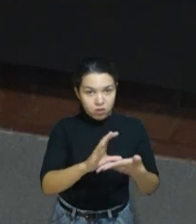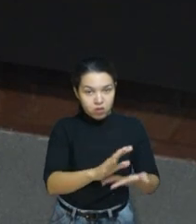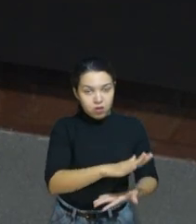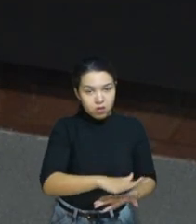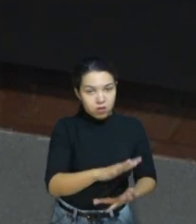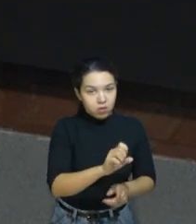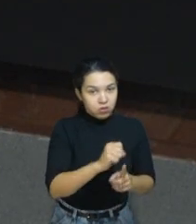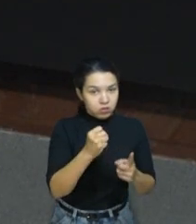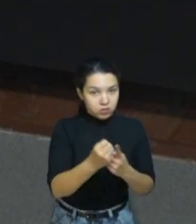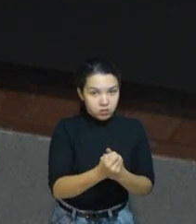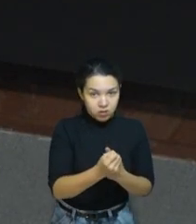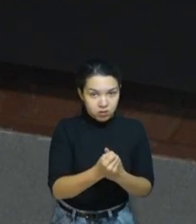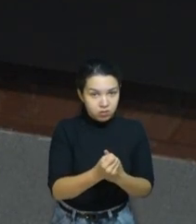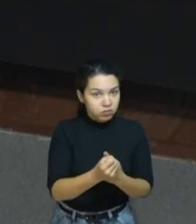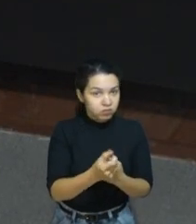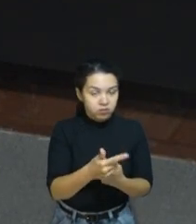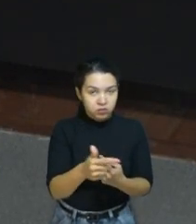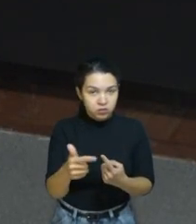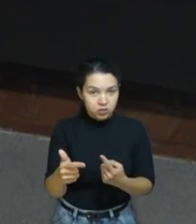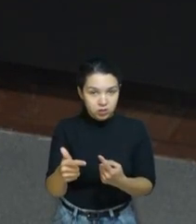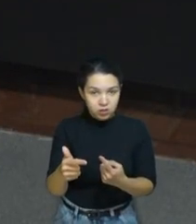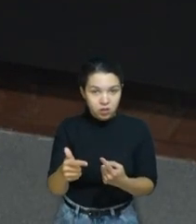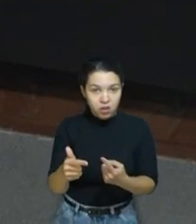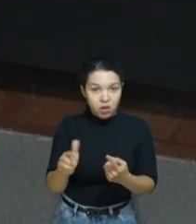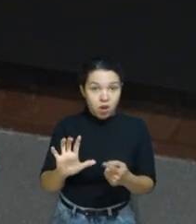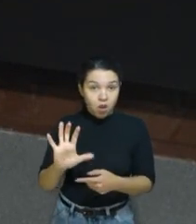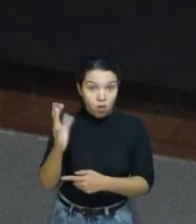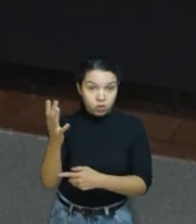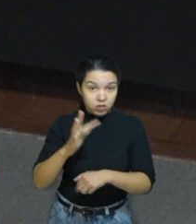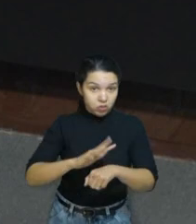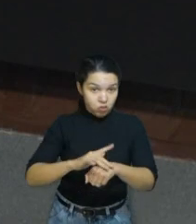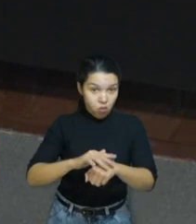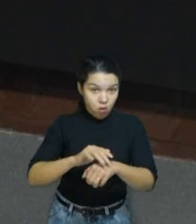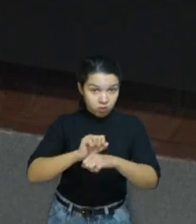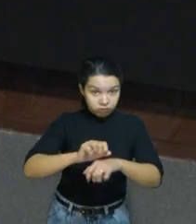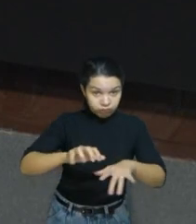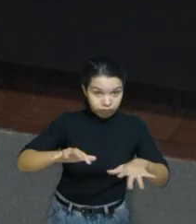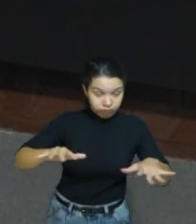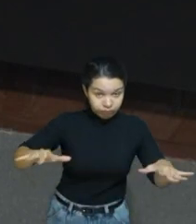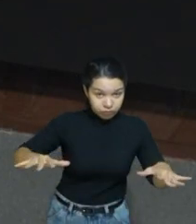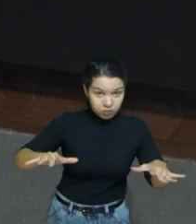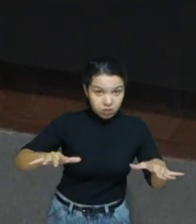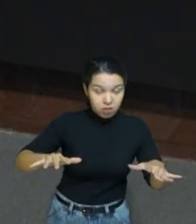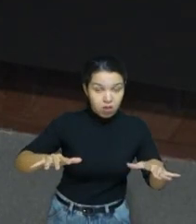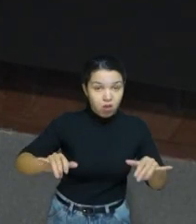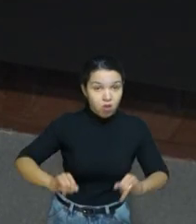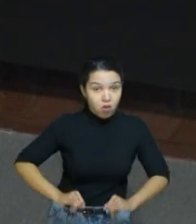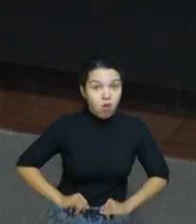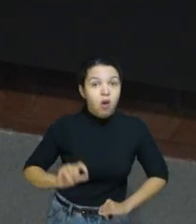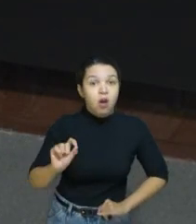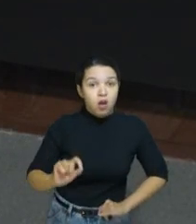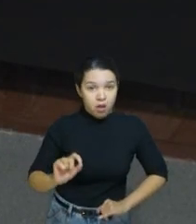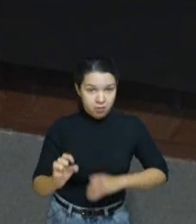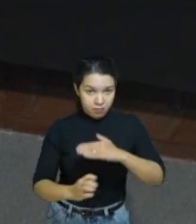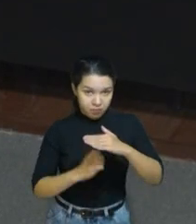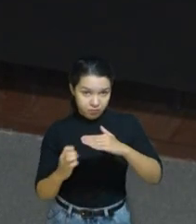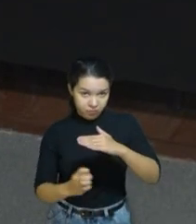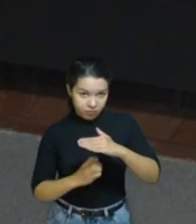social. Só que, numa situação de pandemia e até o que está acontecendo, quem que vai pagar? Vão ser essas empresas que vão pagar o